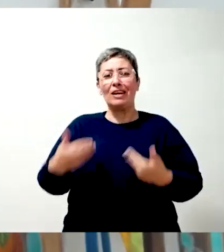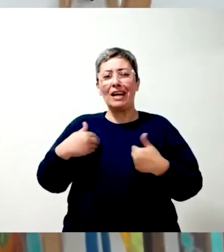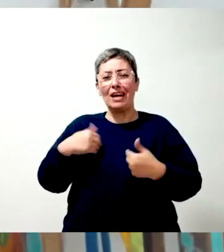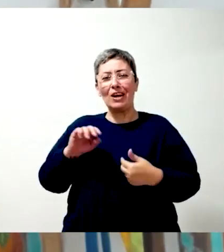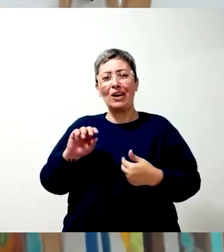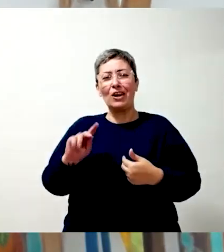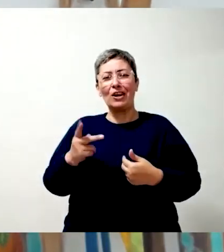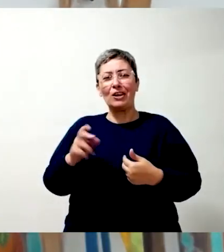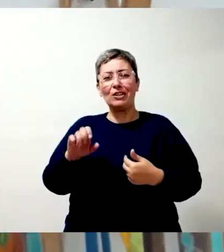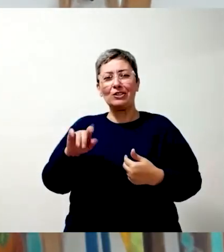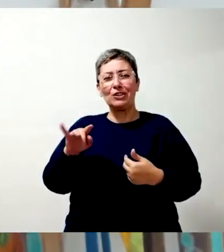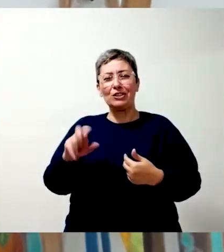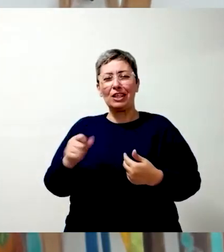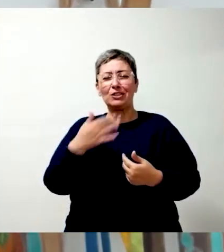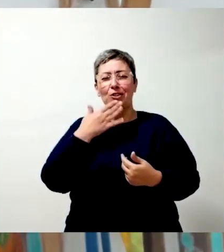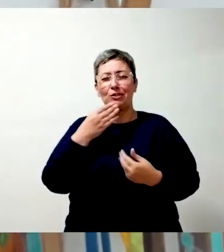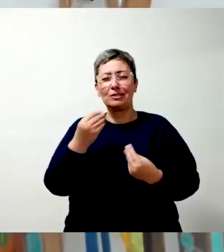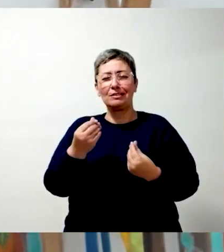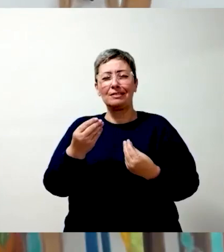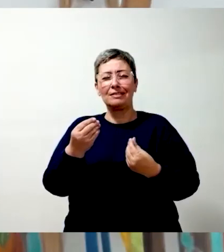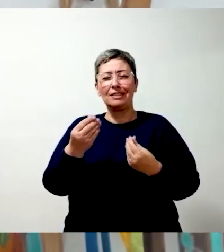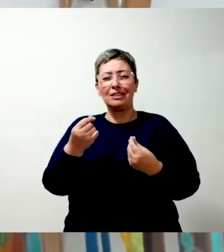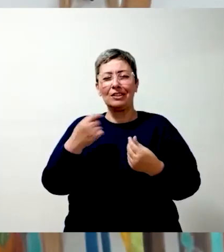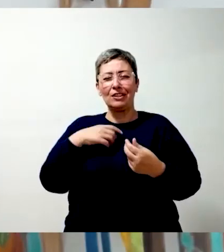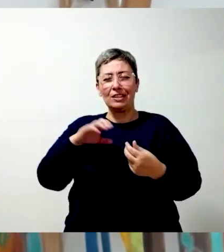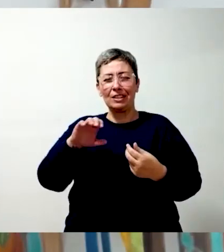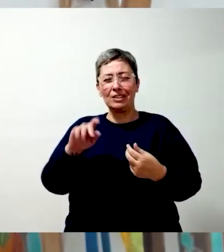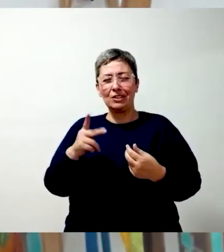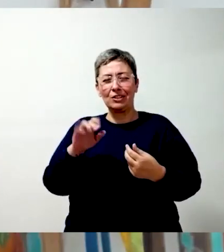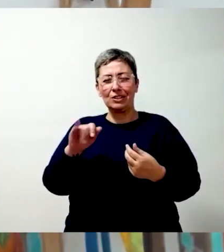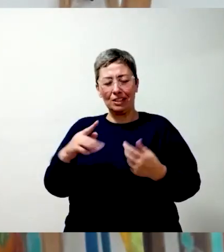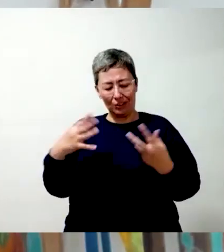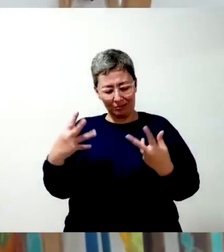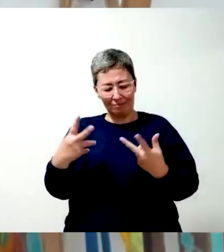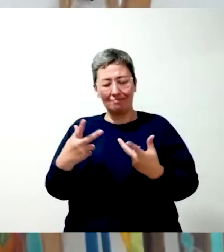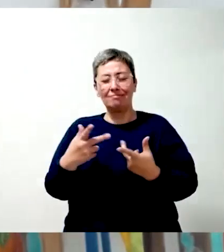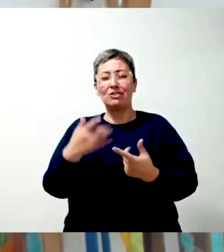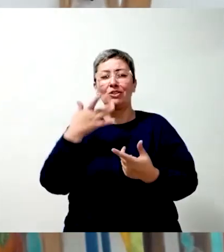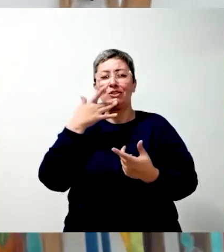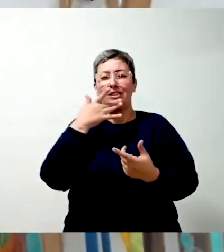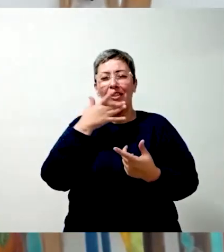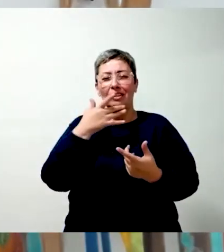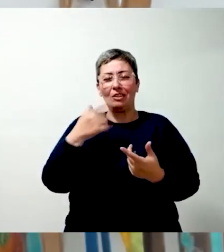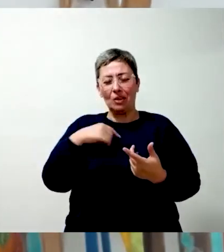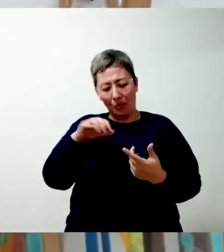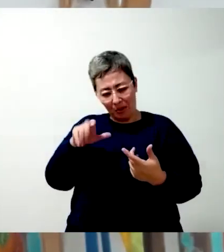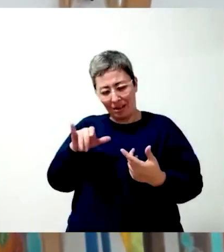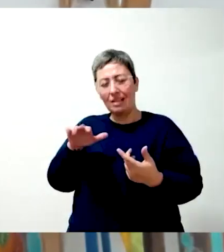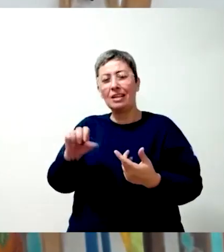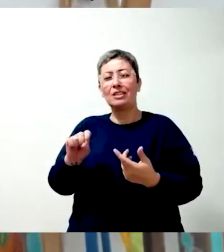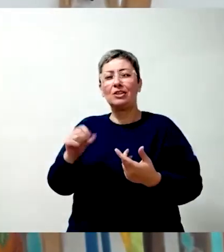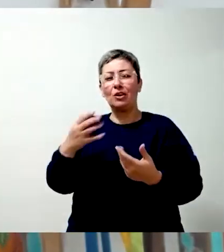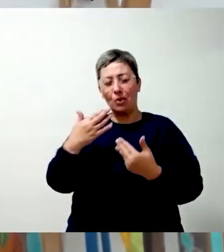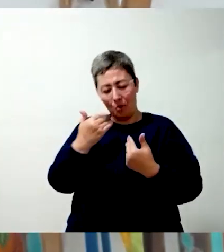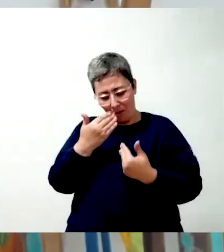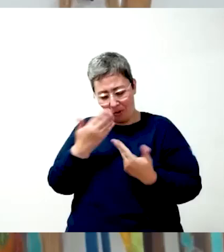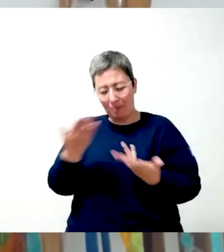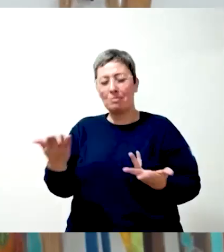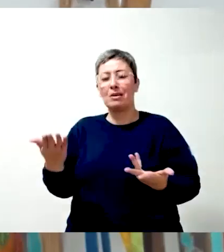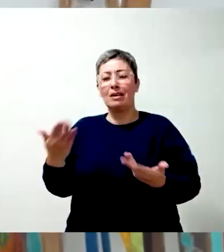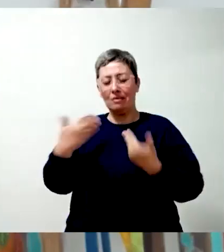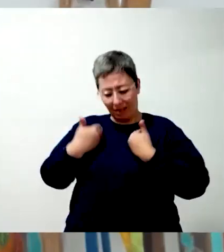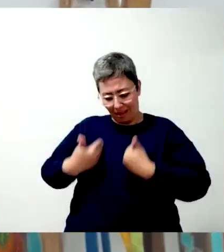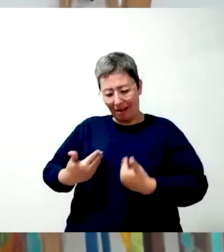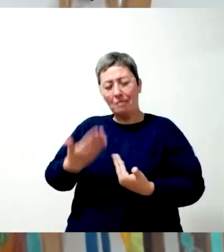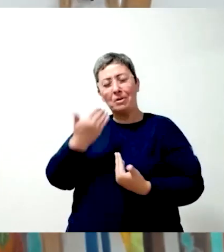Yo soy el chuchito sabroso, el chuchito rico. Juanito, me